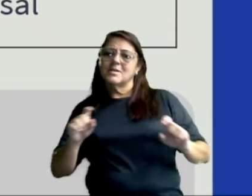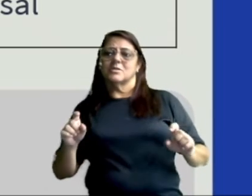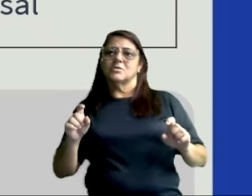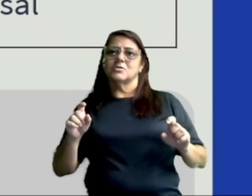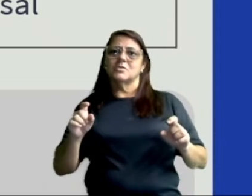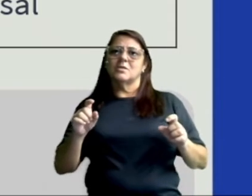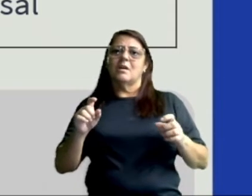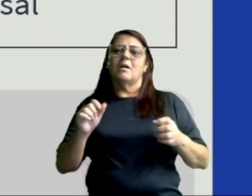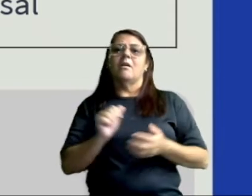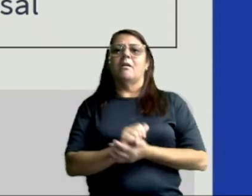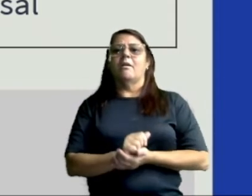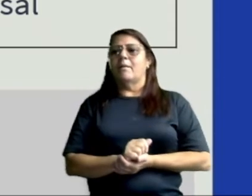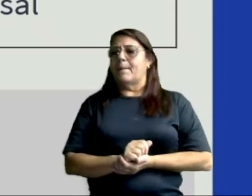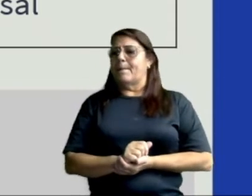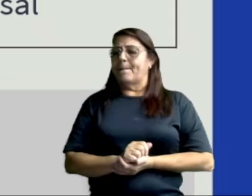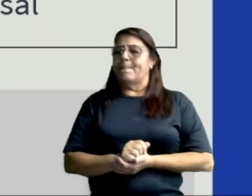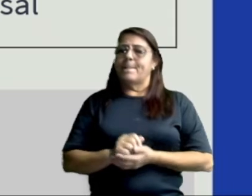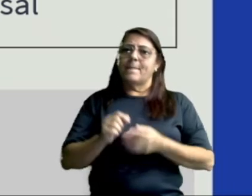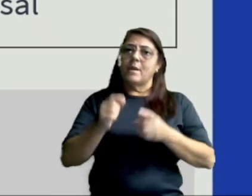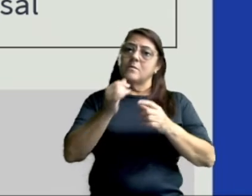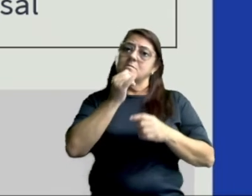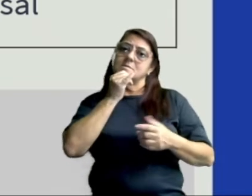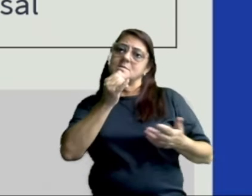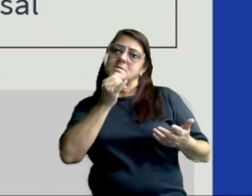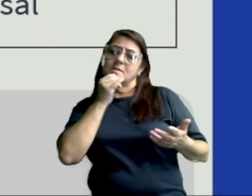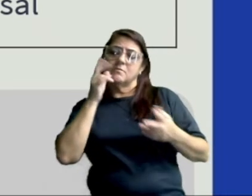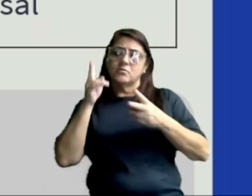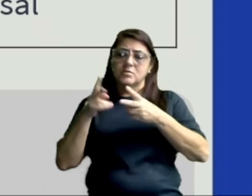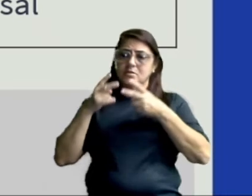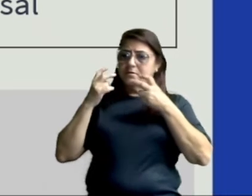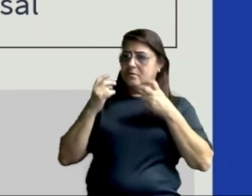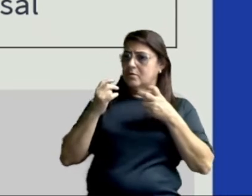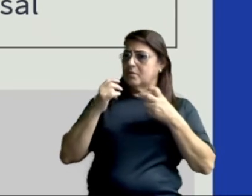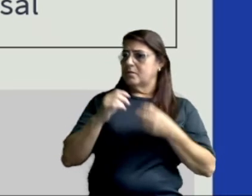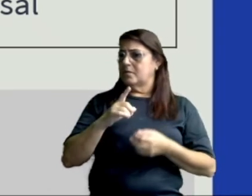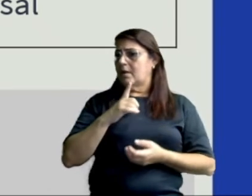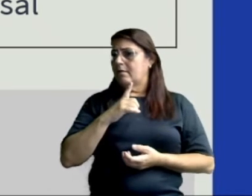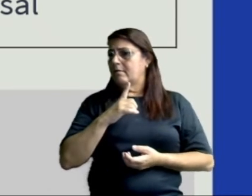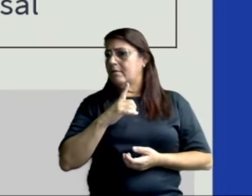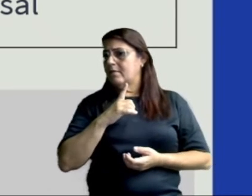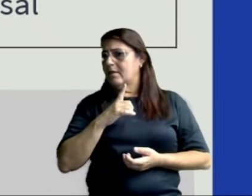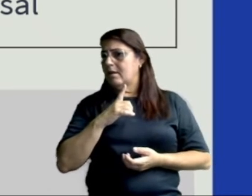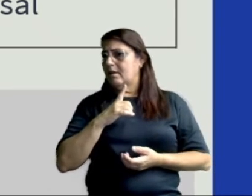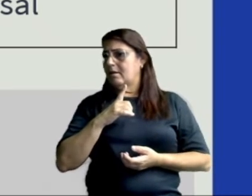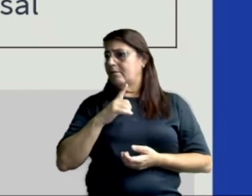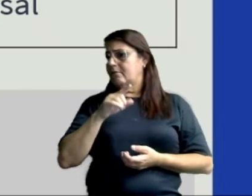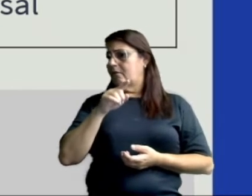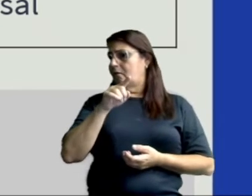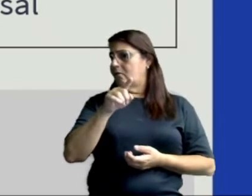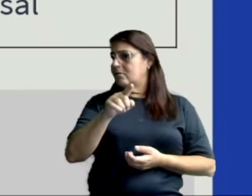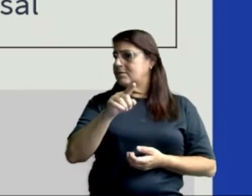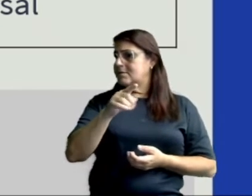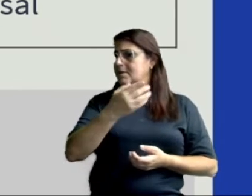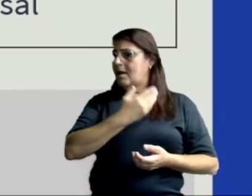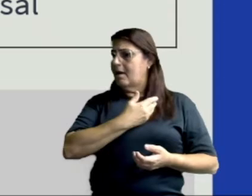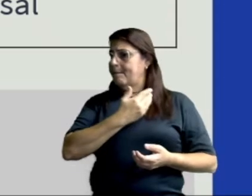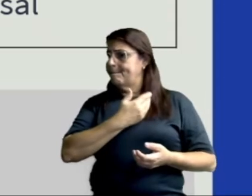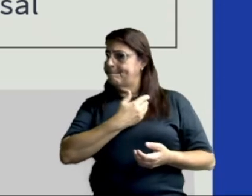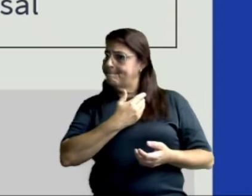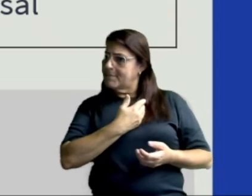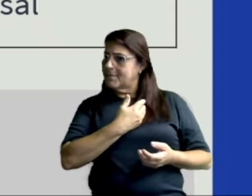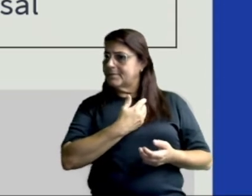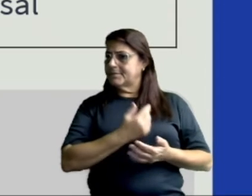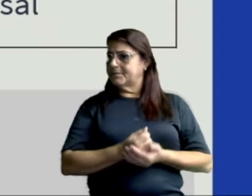tua frase. No exemplo que vocês viram aí, eu tenho you are my friend, você é meu amigo,